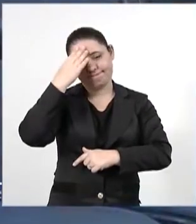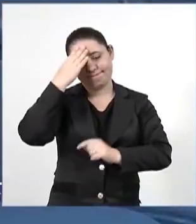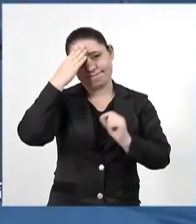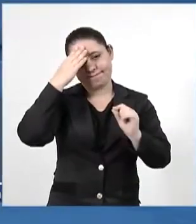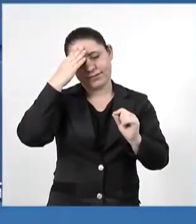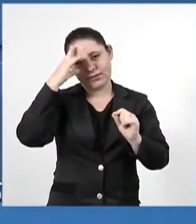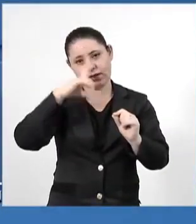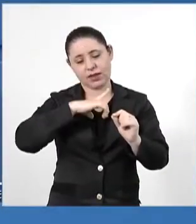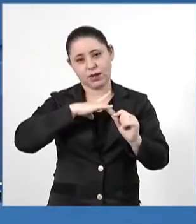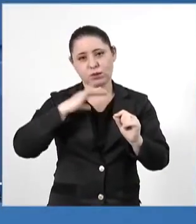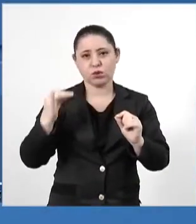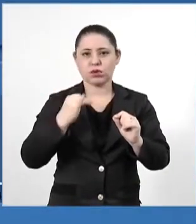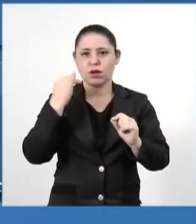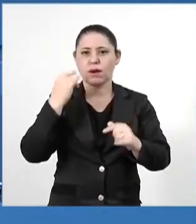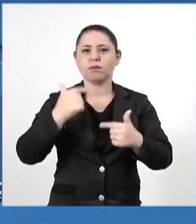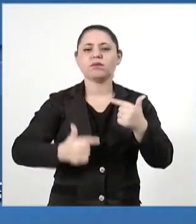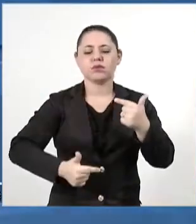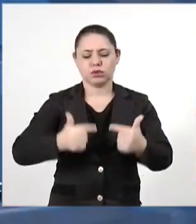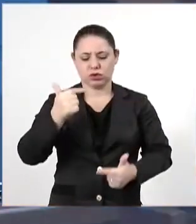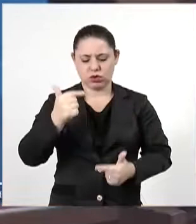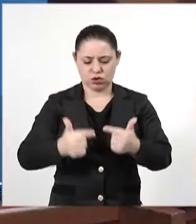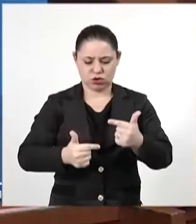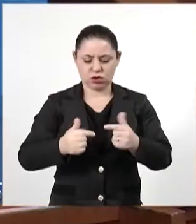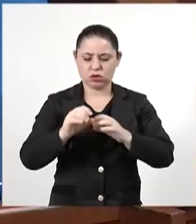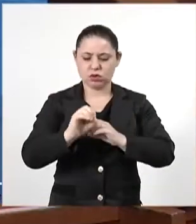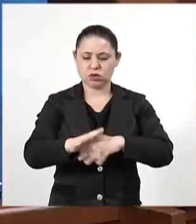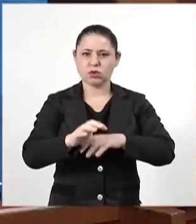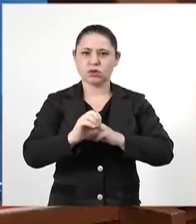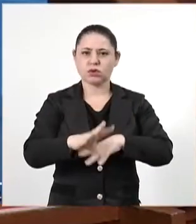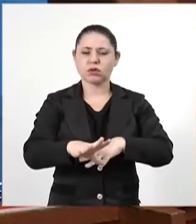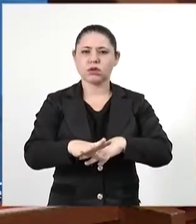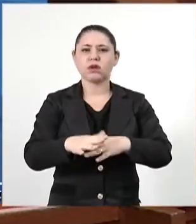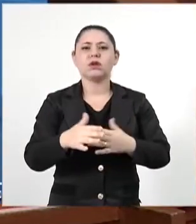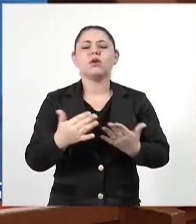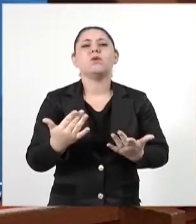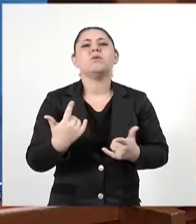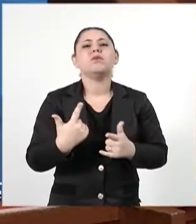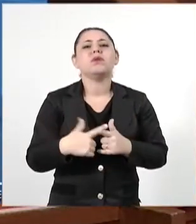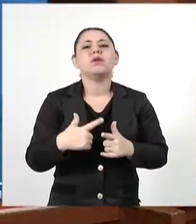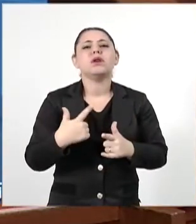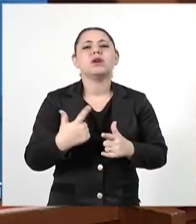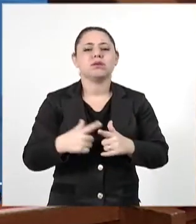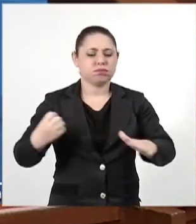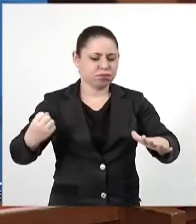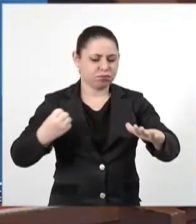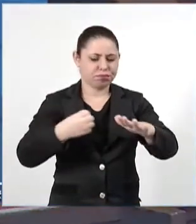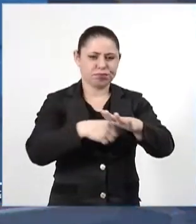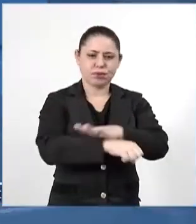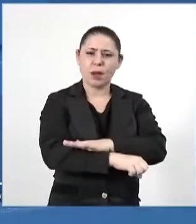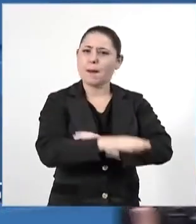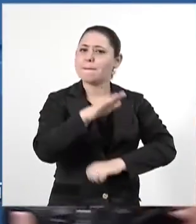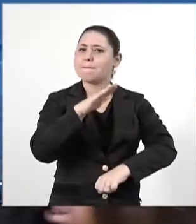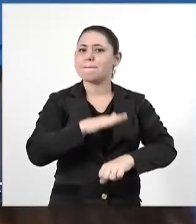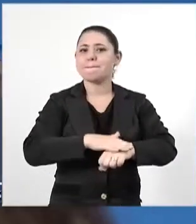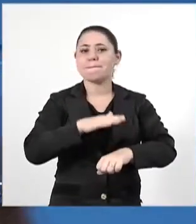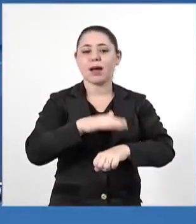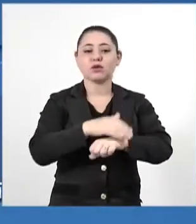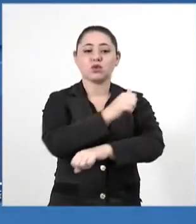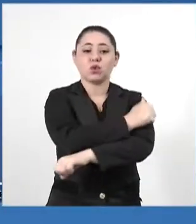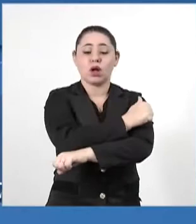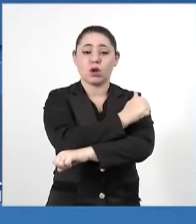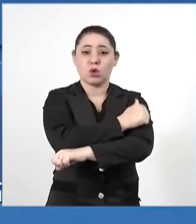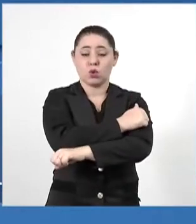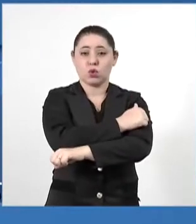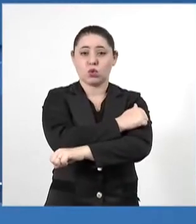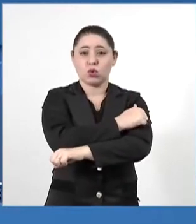pese a política da educação, querer que insiremos cada vez mais este aluno